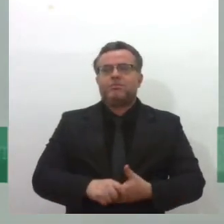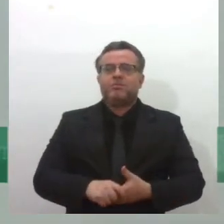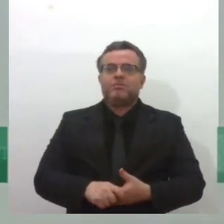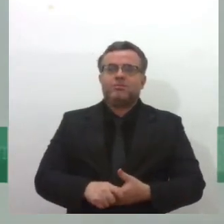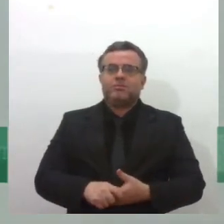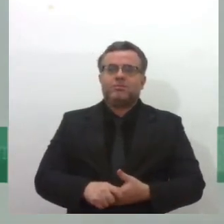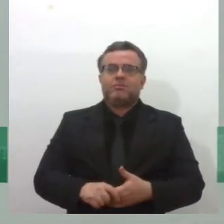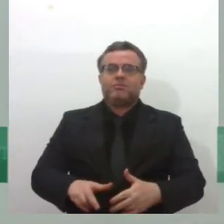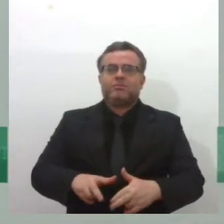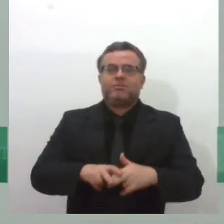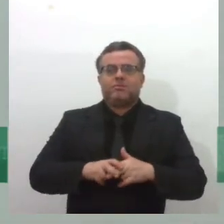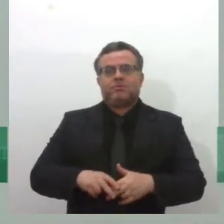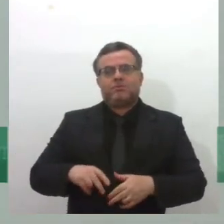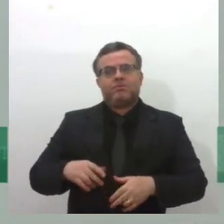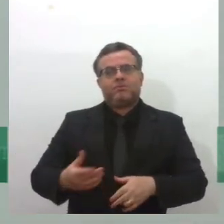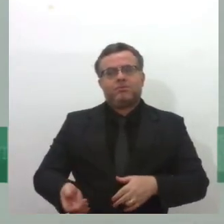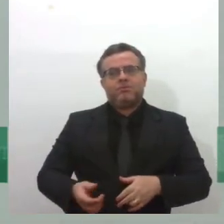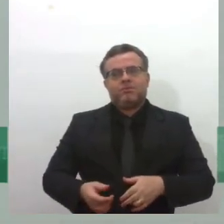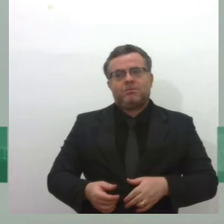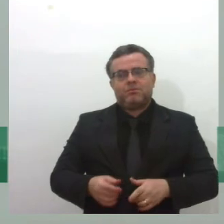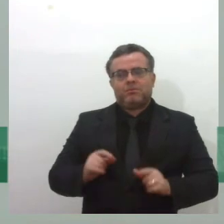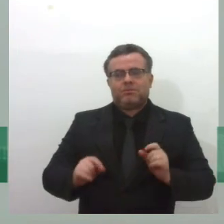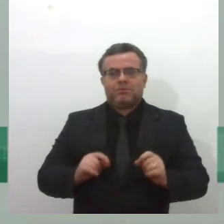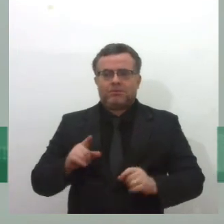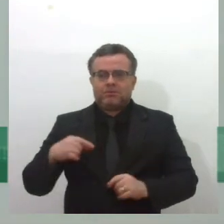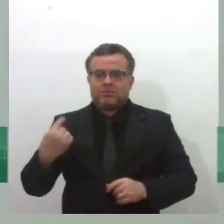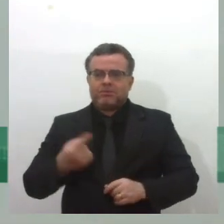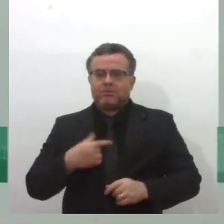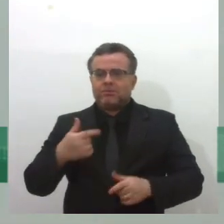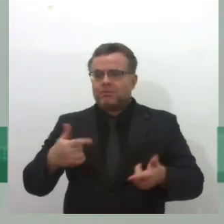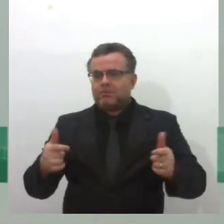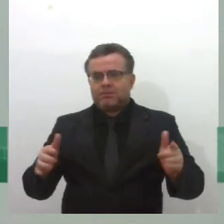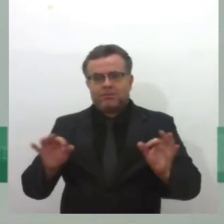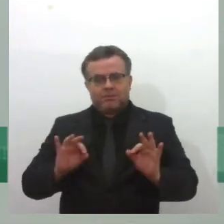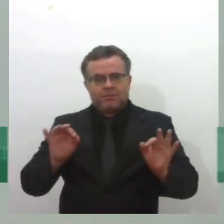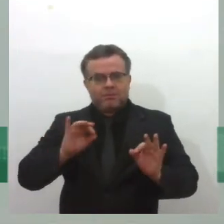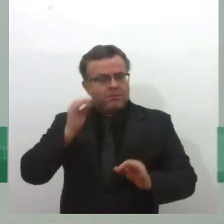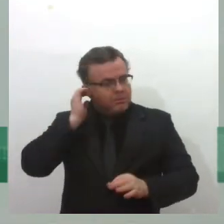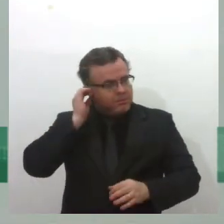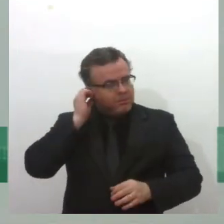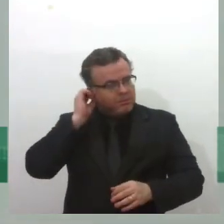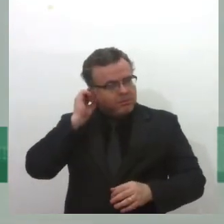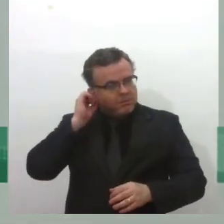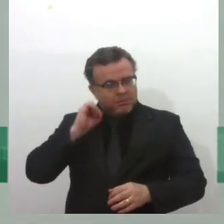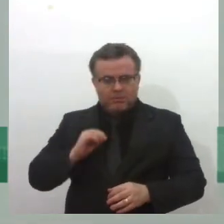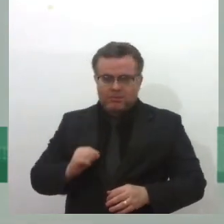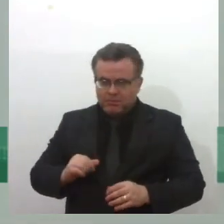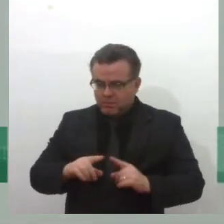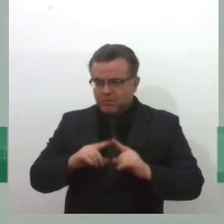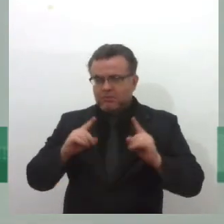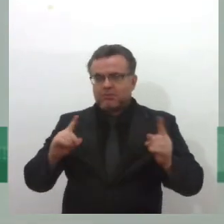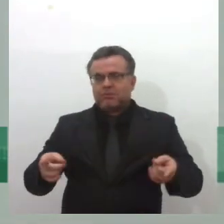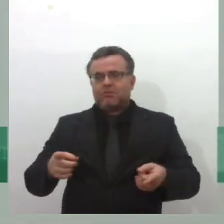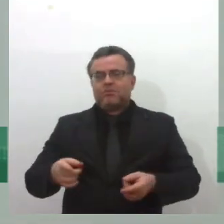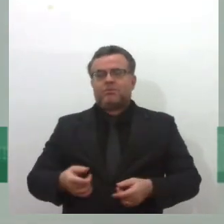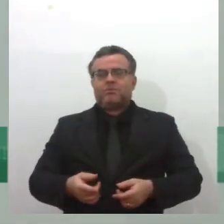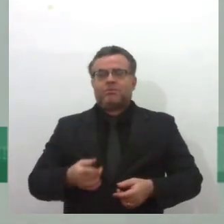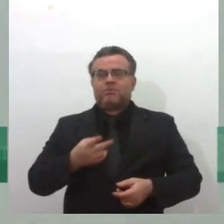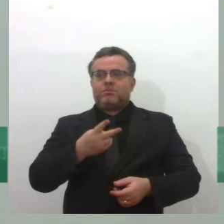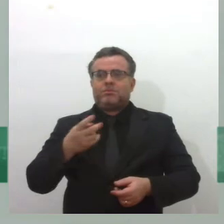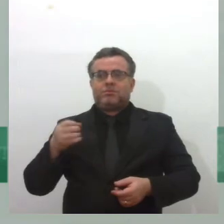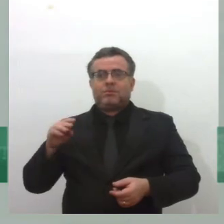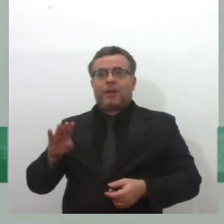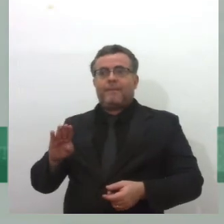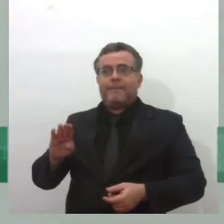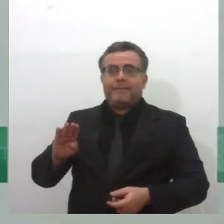Então, muito mais. E, a gente não tem os dados, mas mesmo que fosse 200 bilhões,